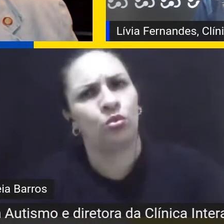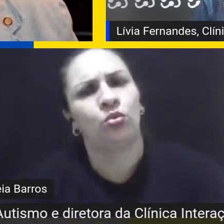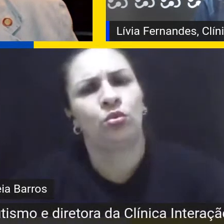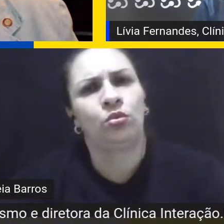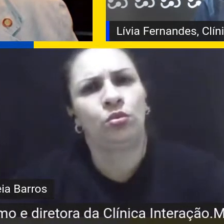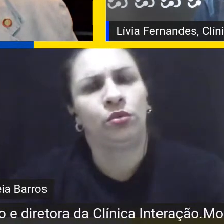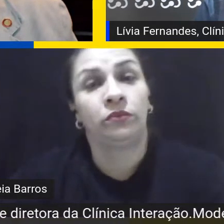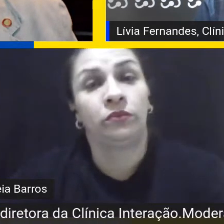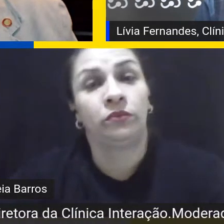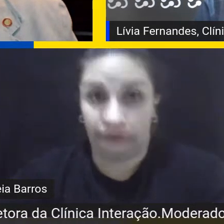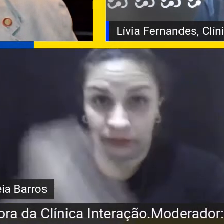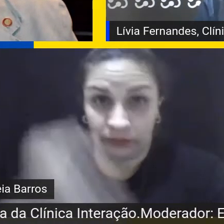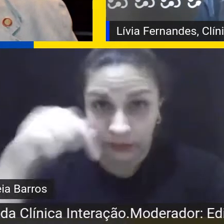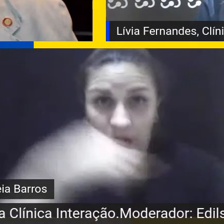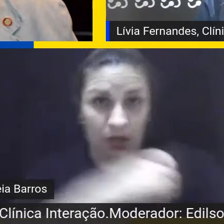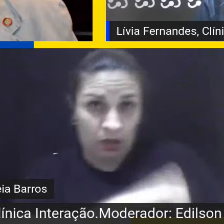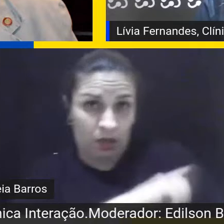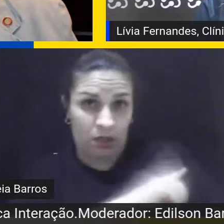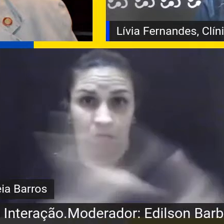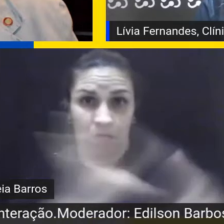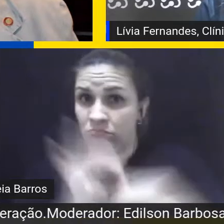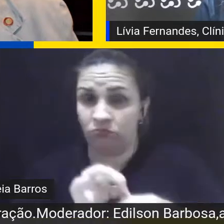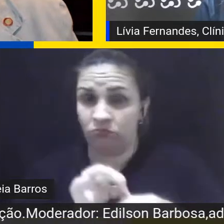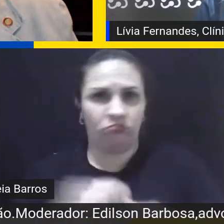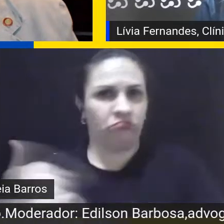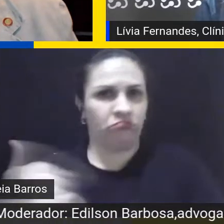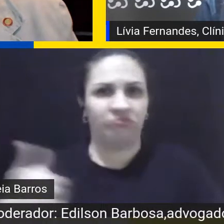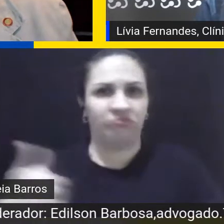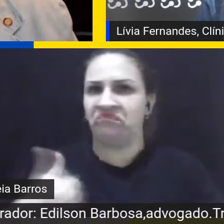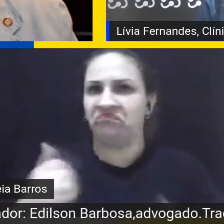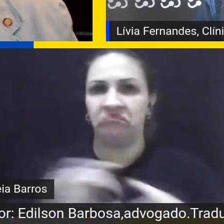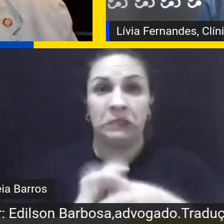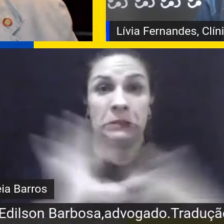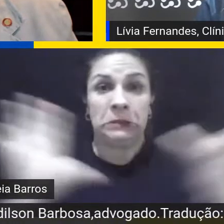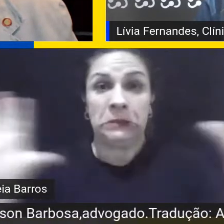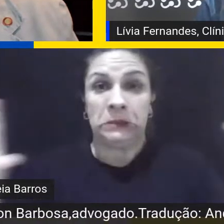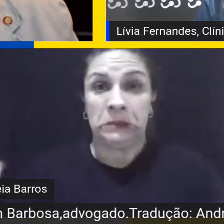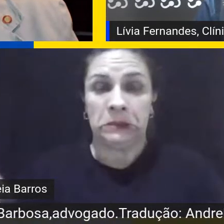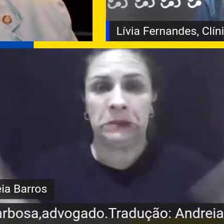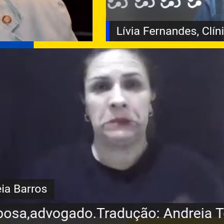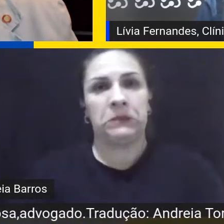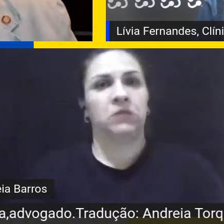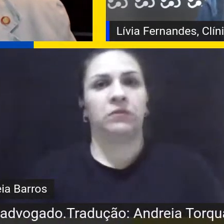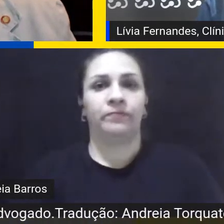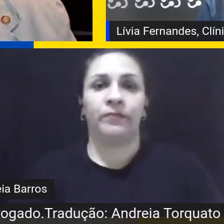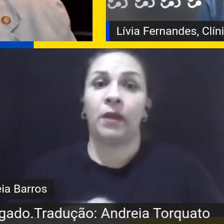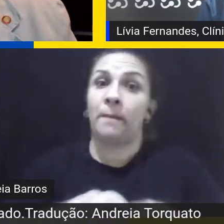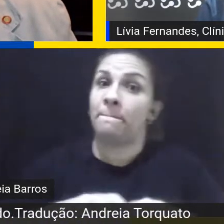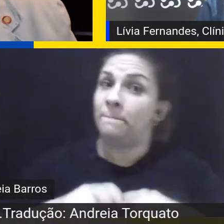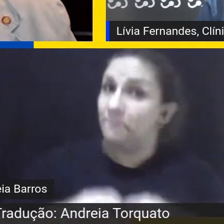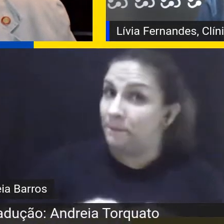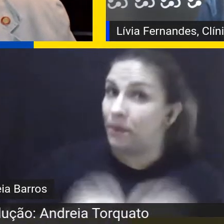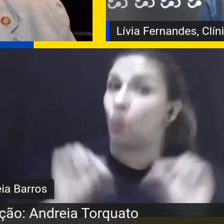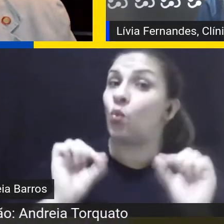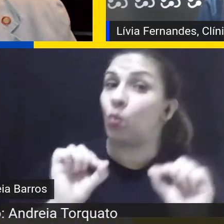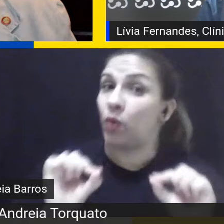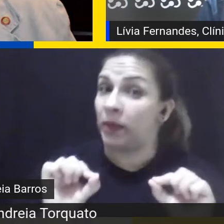Então, aqui a gente não delimita a faixa etária, porém, o que acontece?